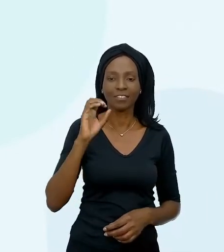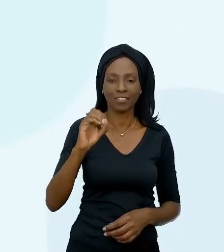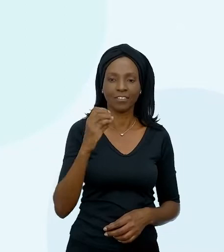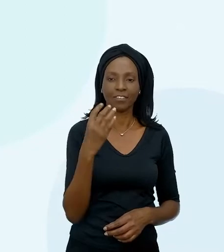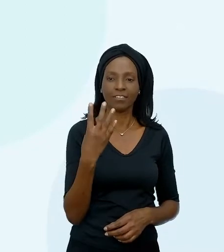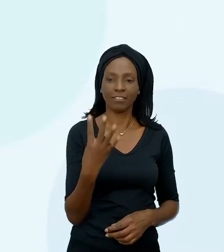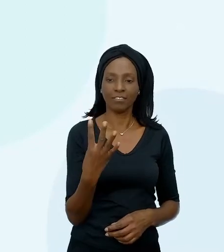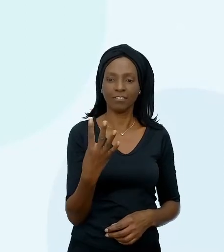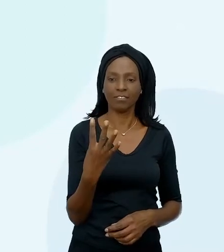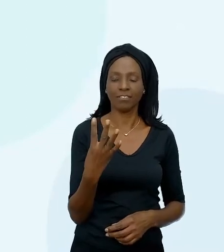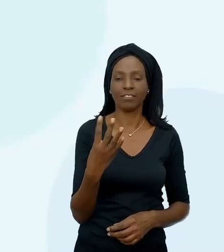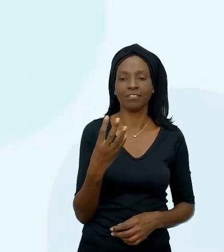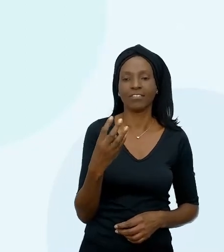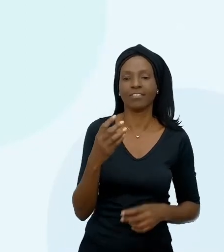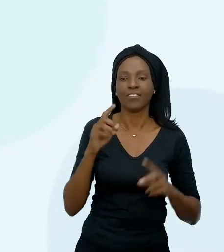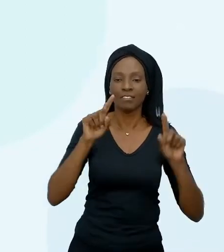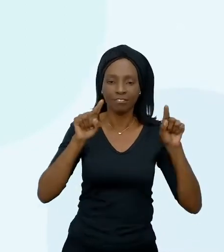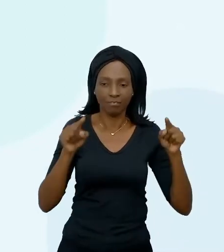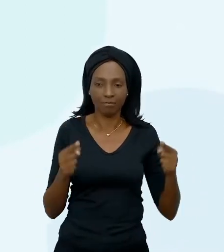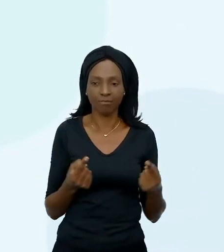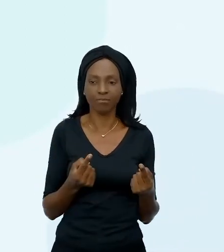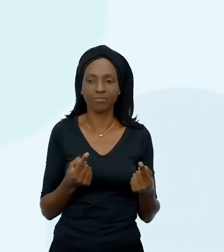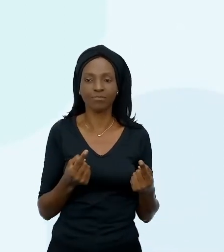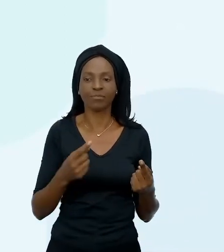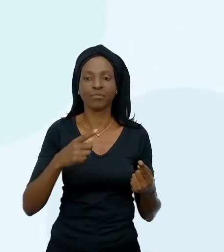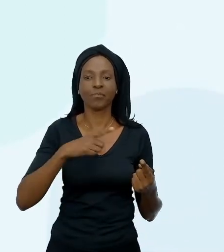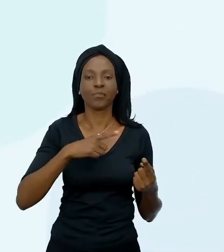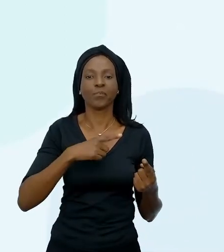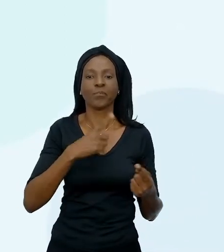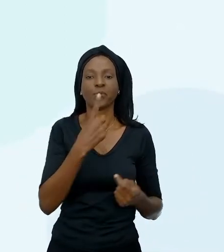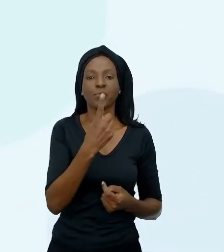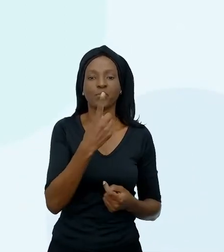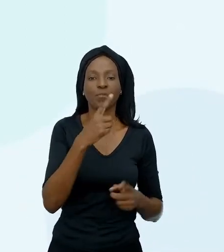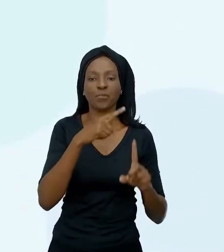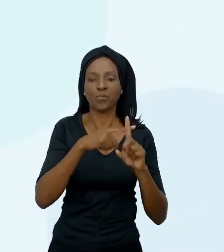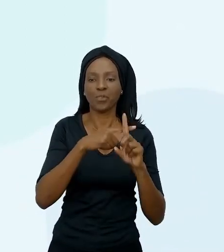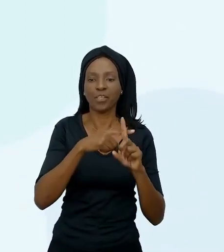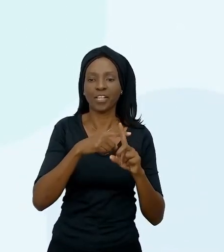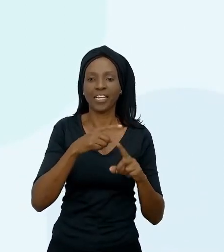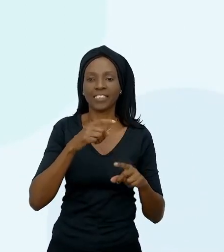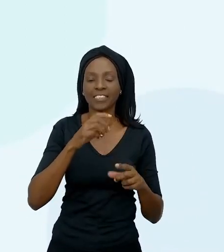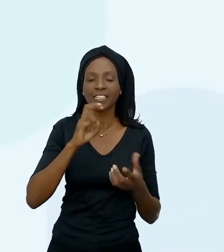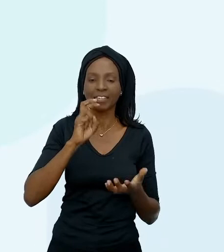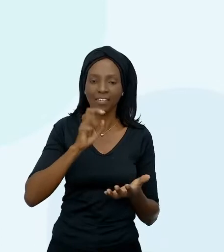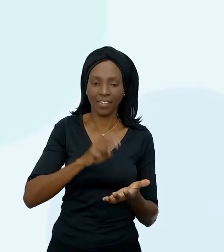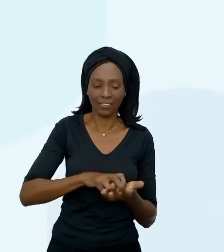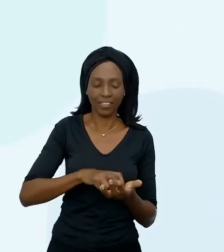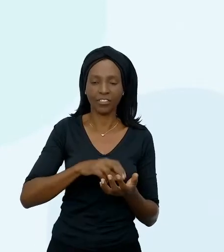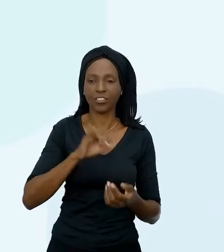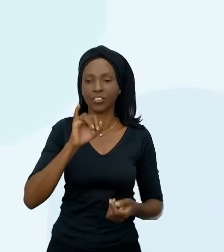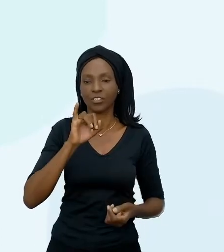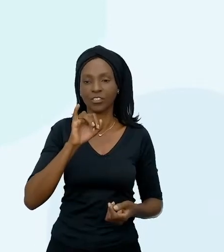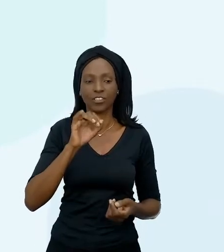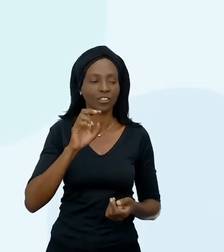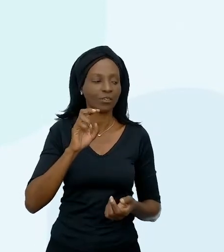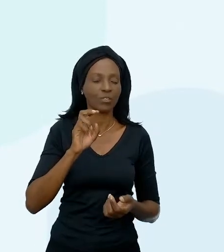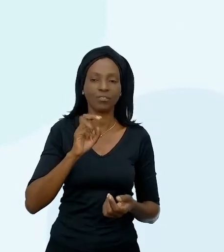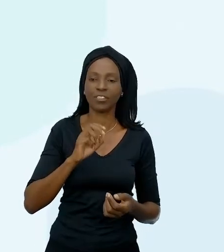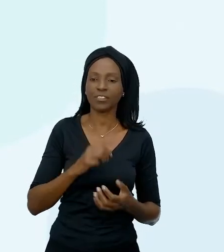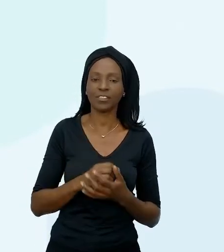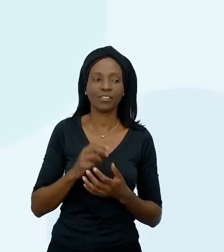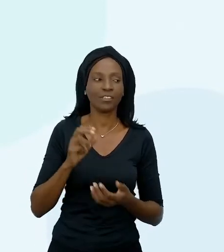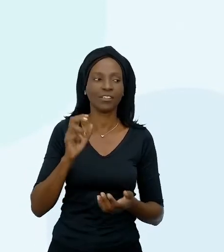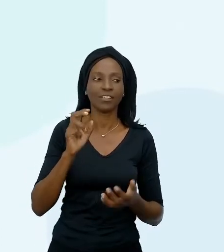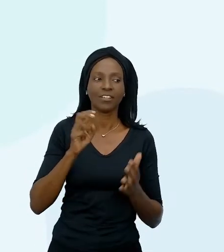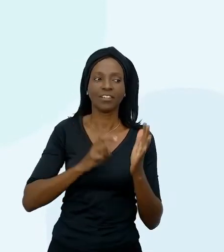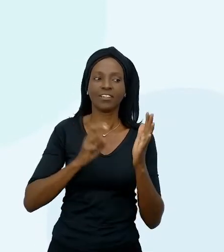0,04. E dentro dos parênteses, a gente tem 1 mais a taxa, que é o I, elevado a N. Quem